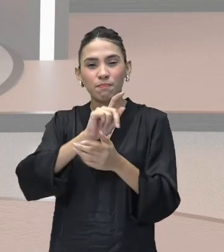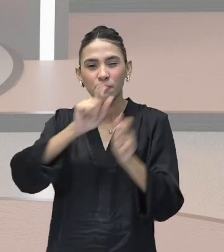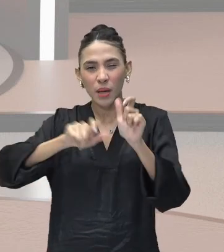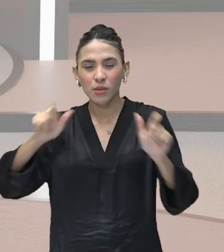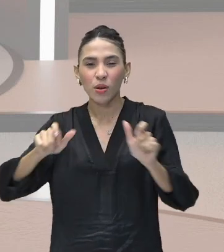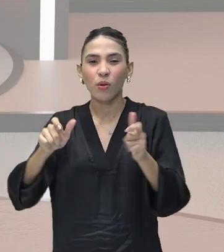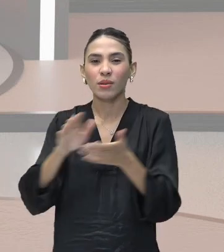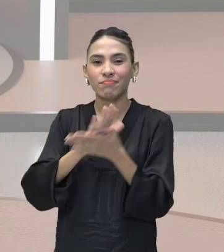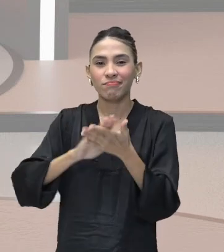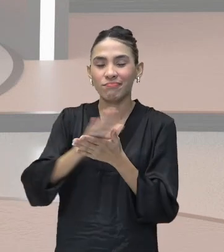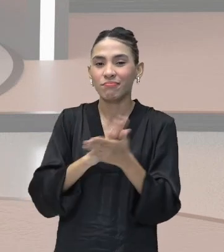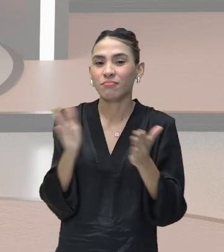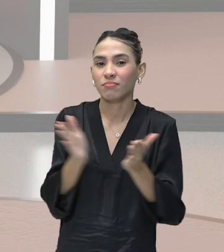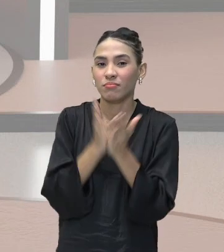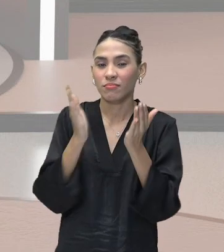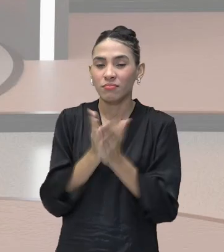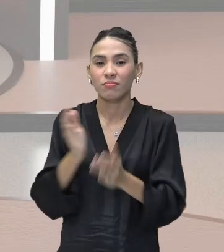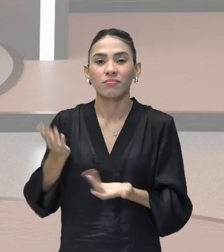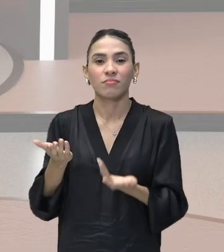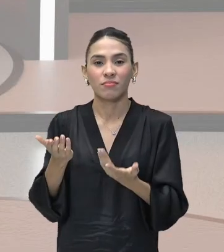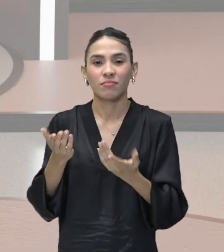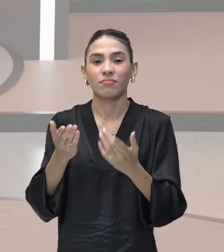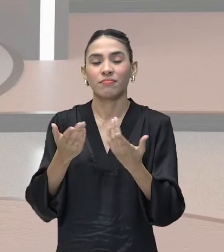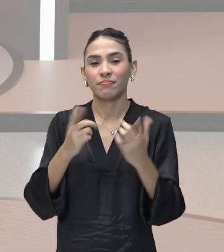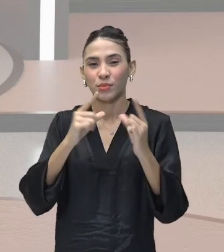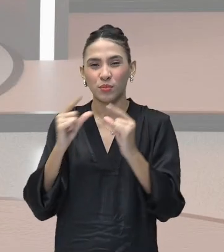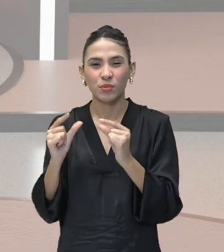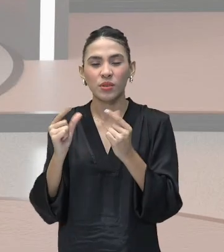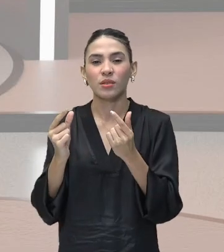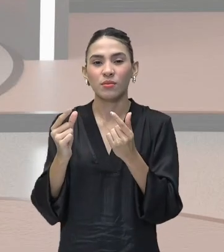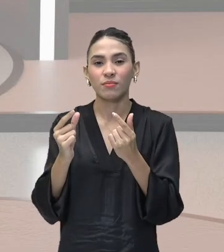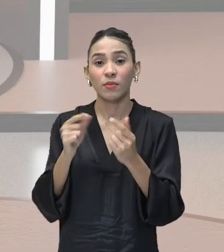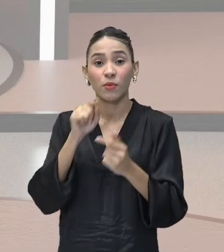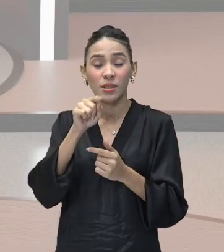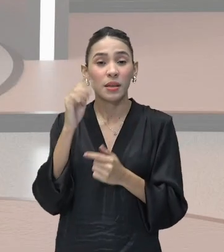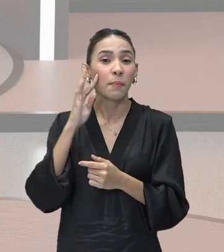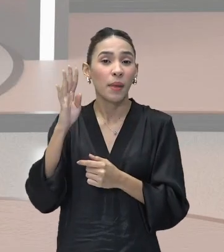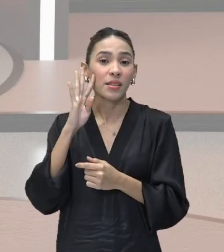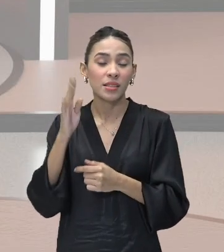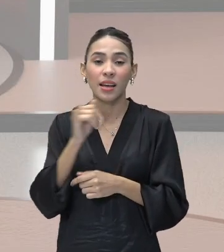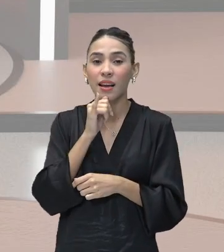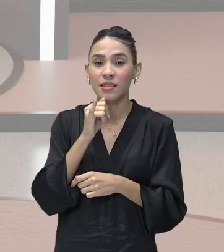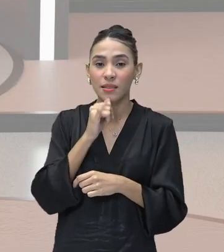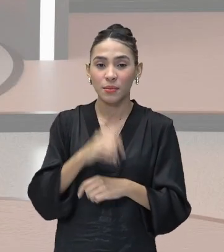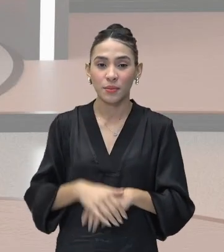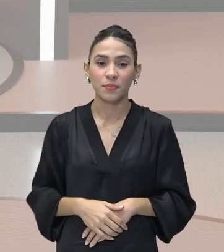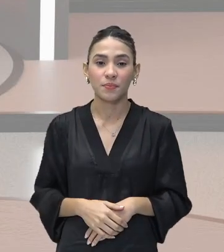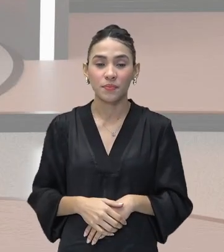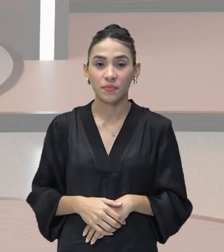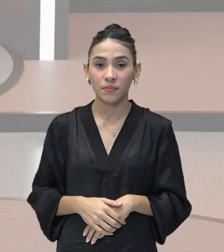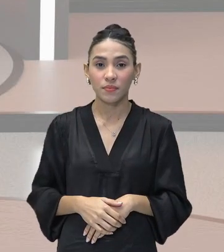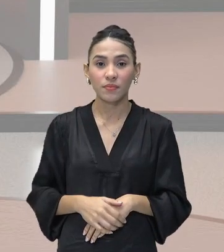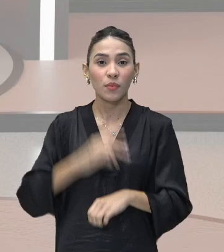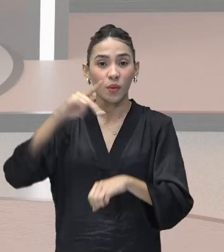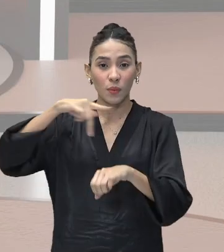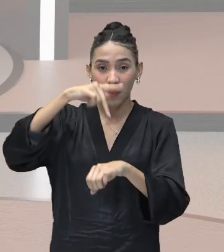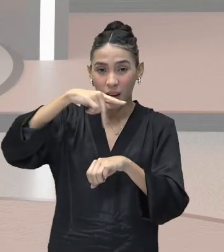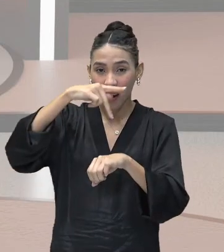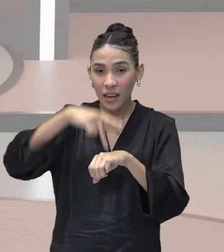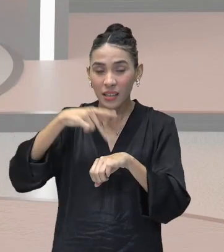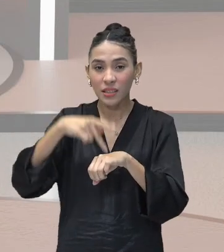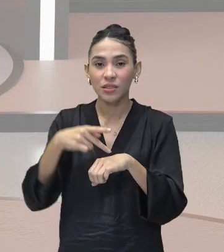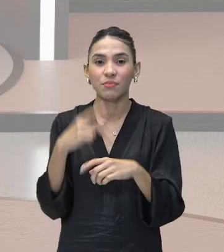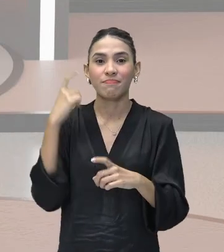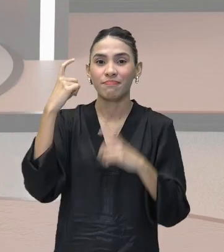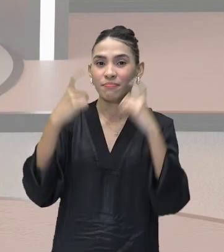seus empregos, levando à pobreza e à miséria. Então, você imagina que de uma hora para outra, a nação que estava tão